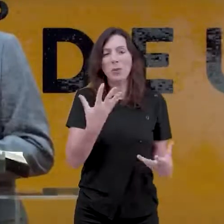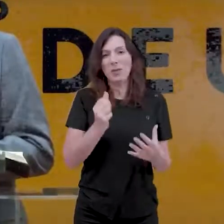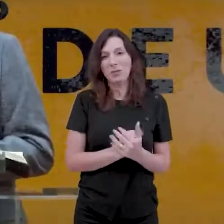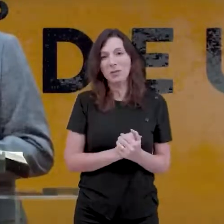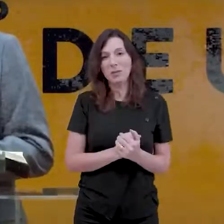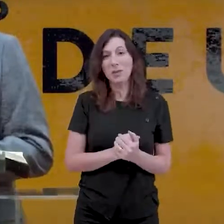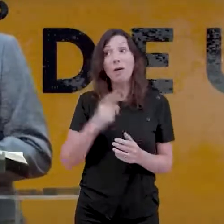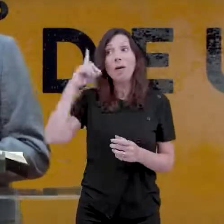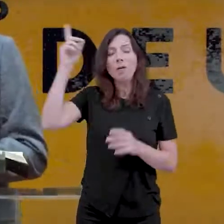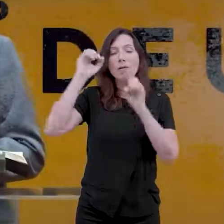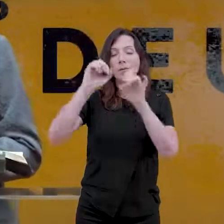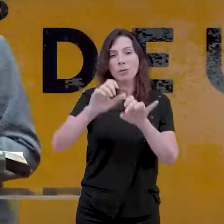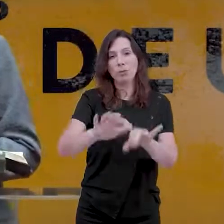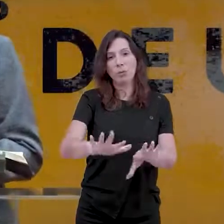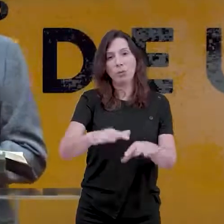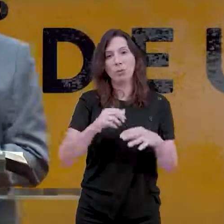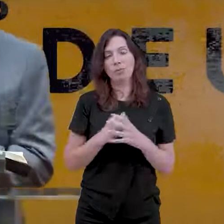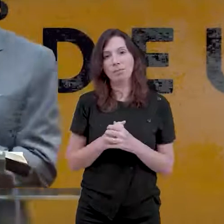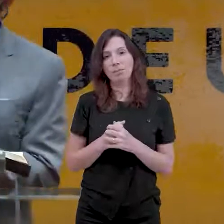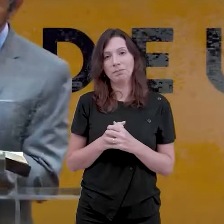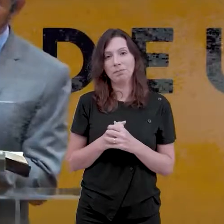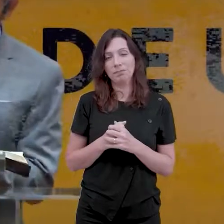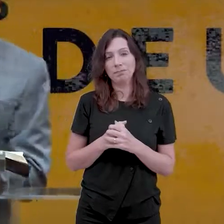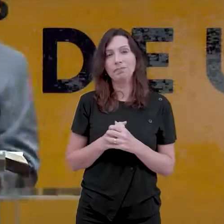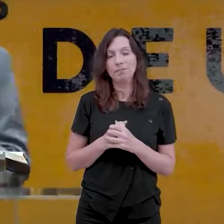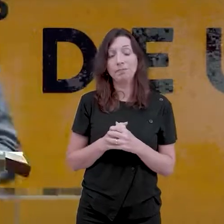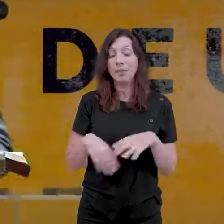Ele é abençoador. Segundo lugar,